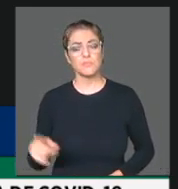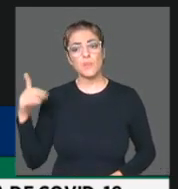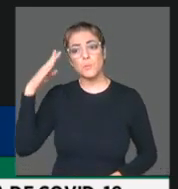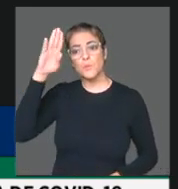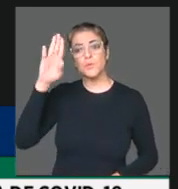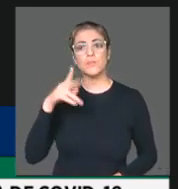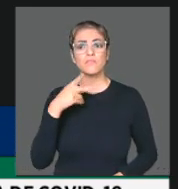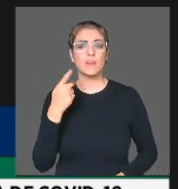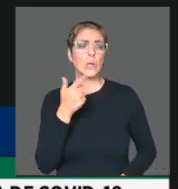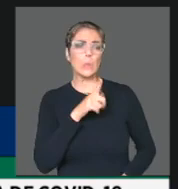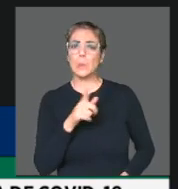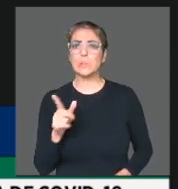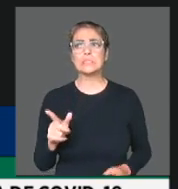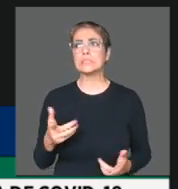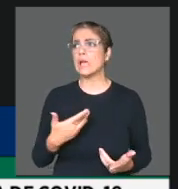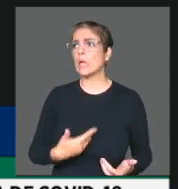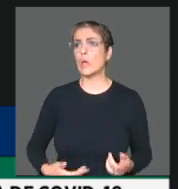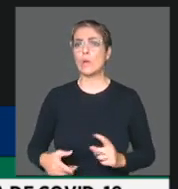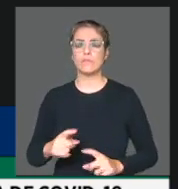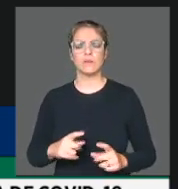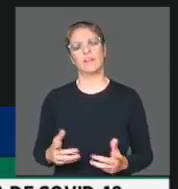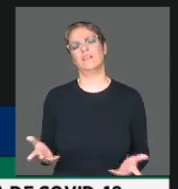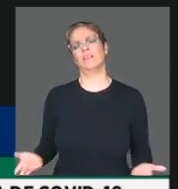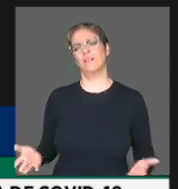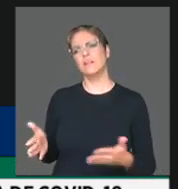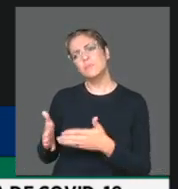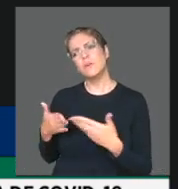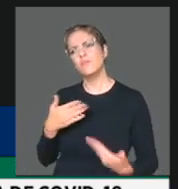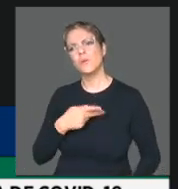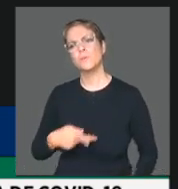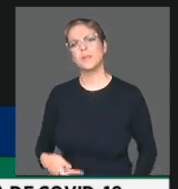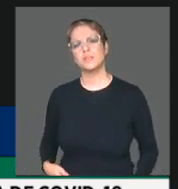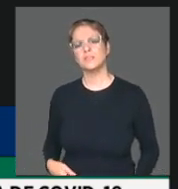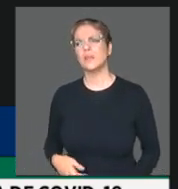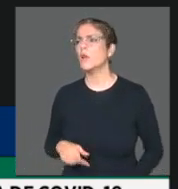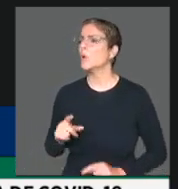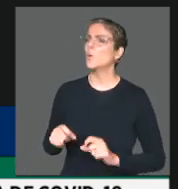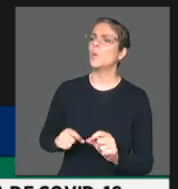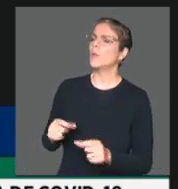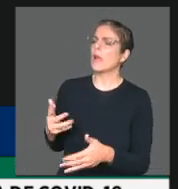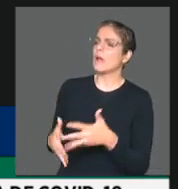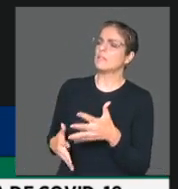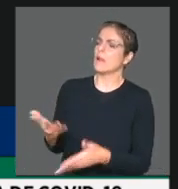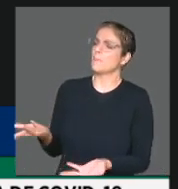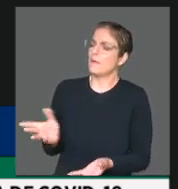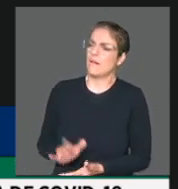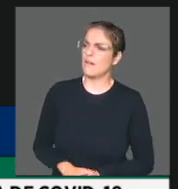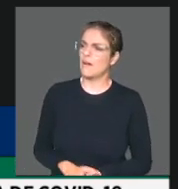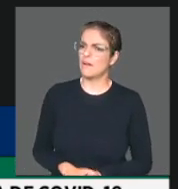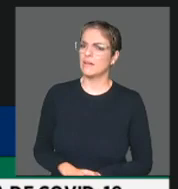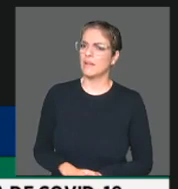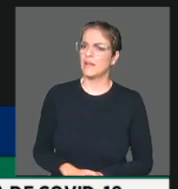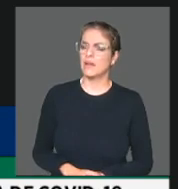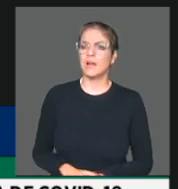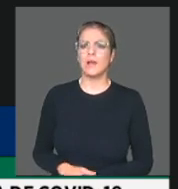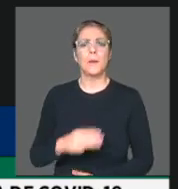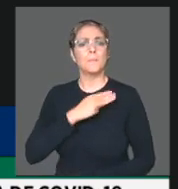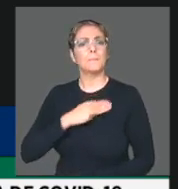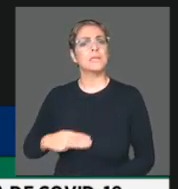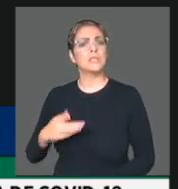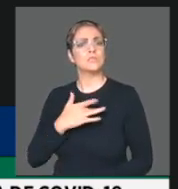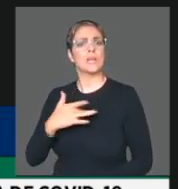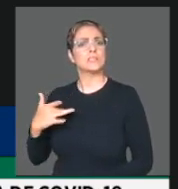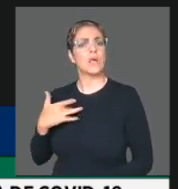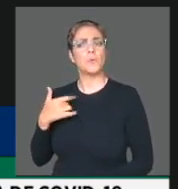não consegue governar. Presidente, me diz uma coisa, o que impede o presidente de ter um ministro da saúde? Quem é que